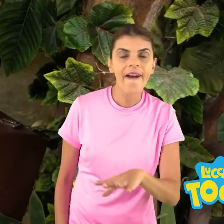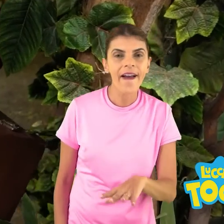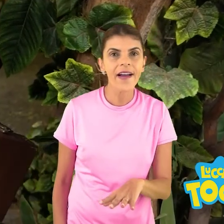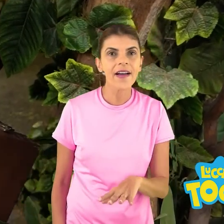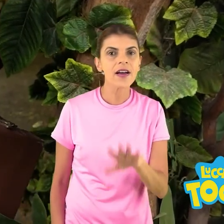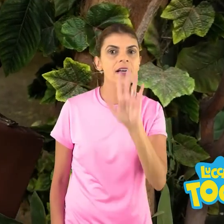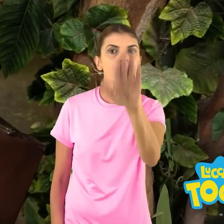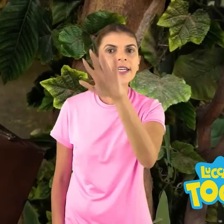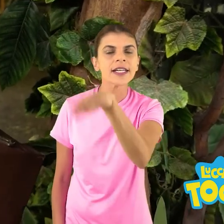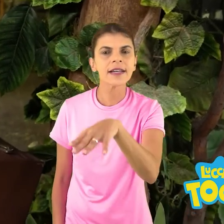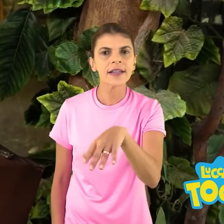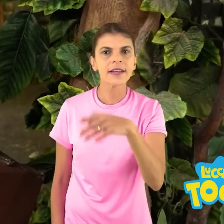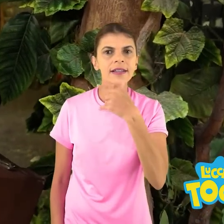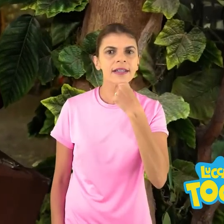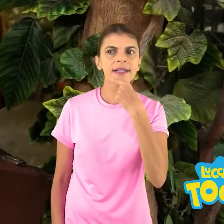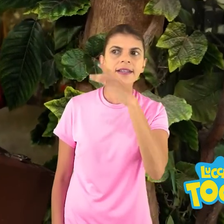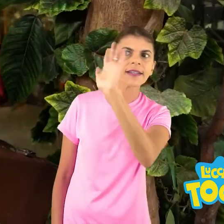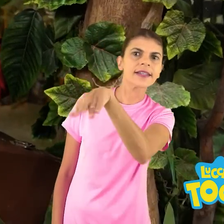Ô, garoto!